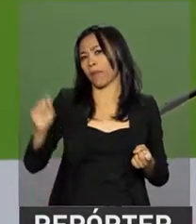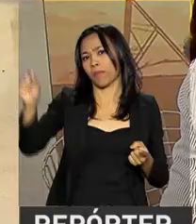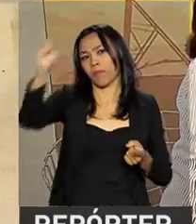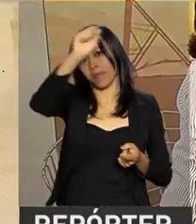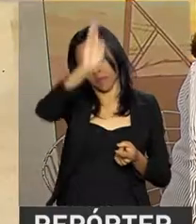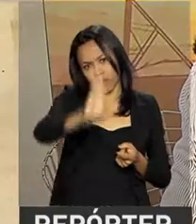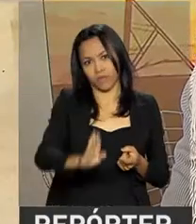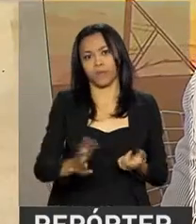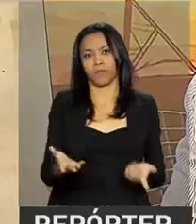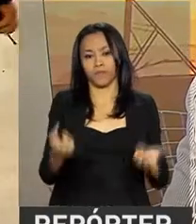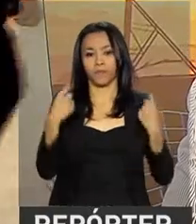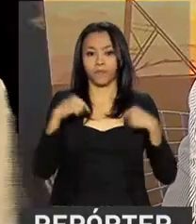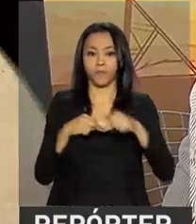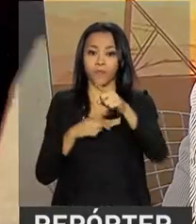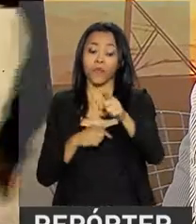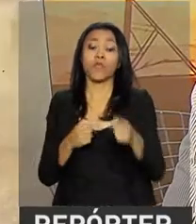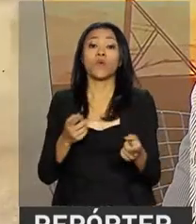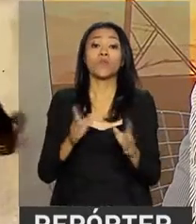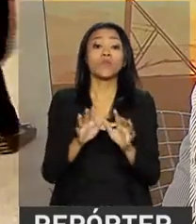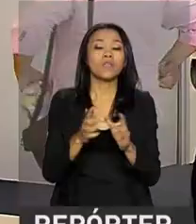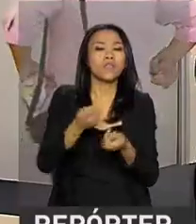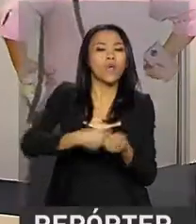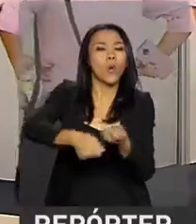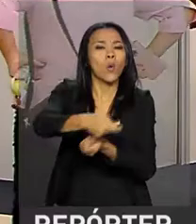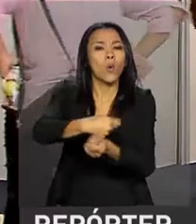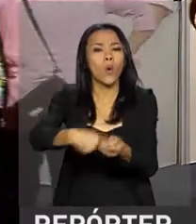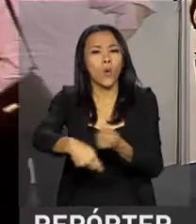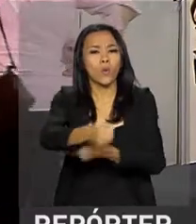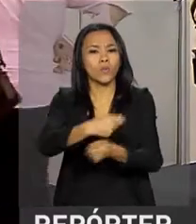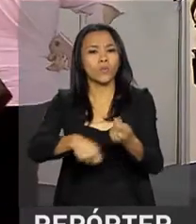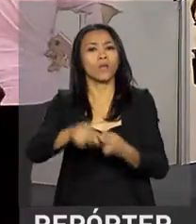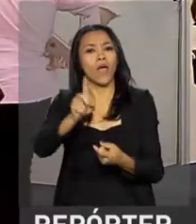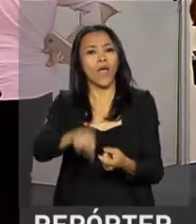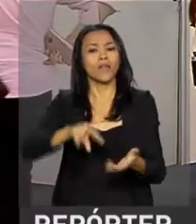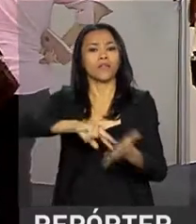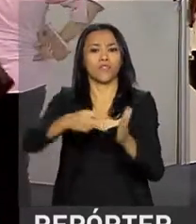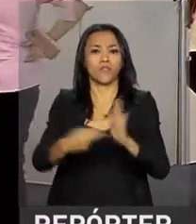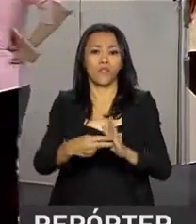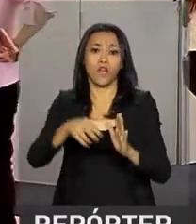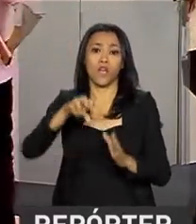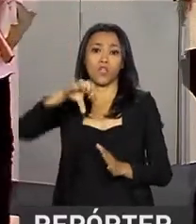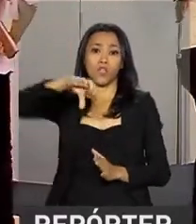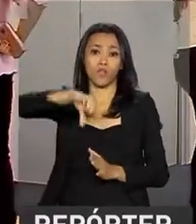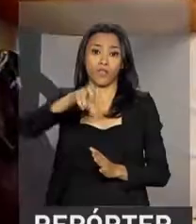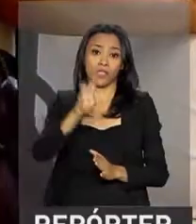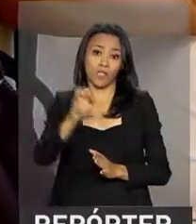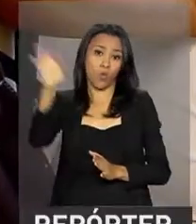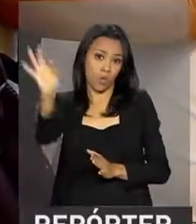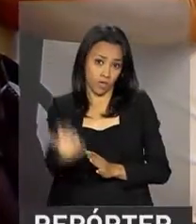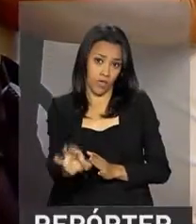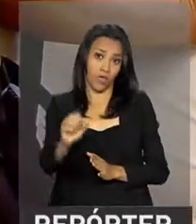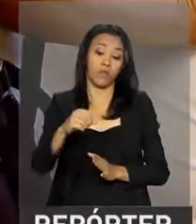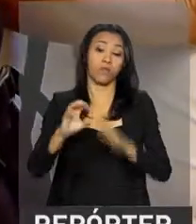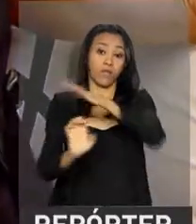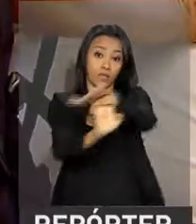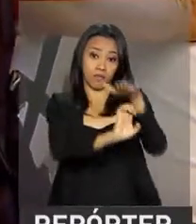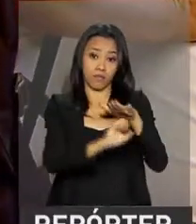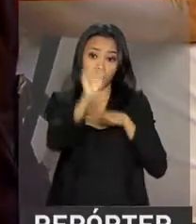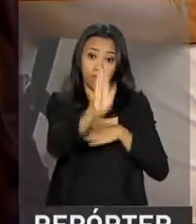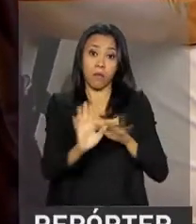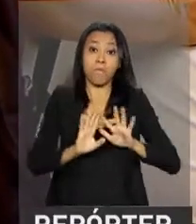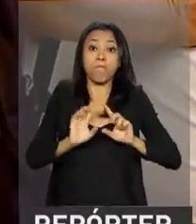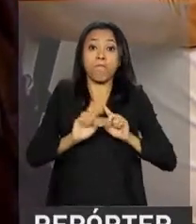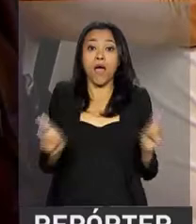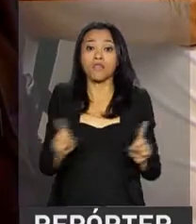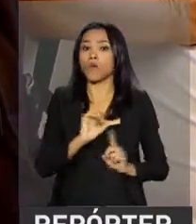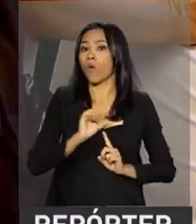real. Os pequenos negócios representam 95% das empresas brasileiras, mas apenas